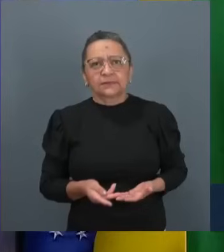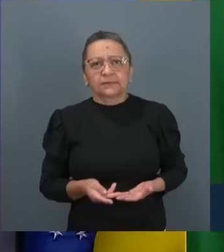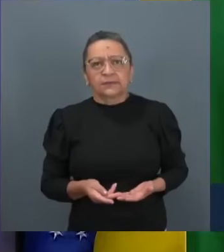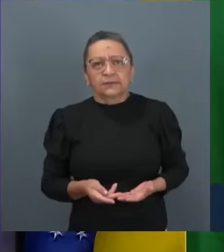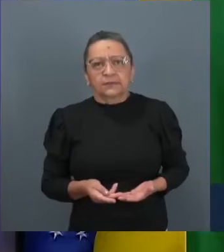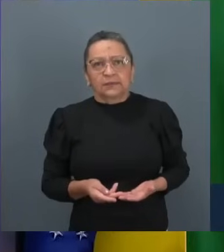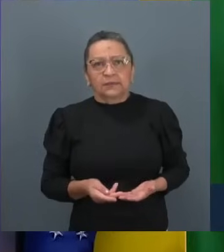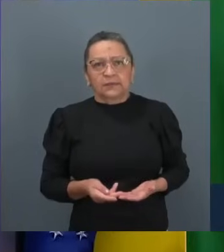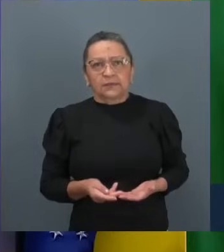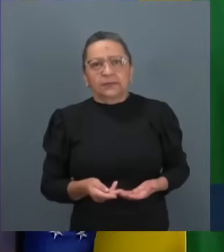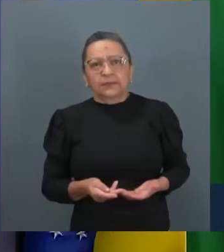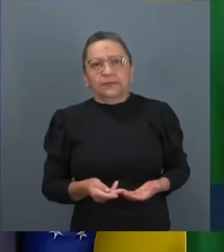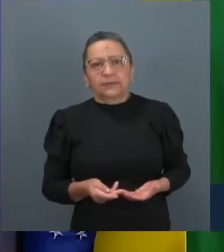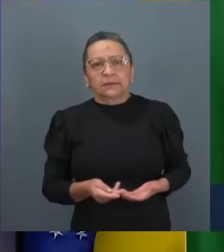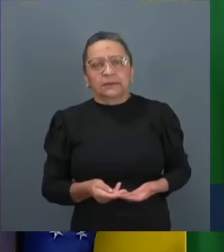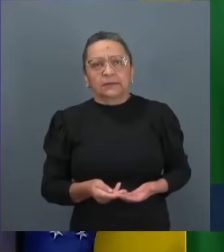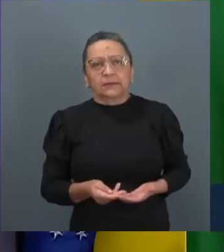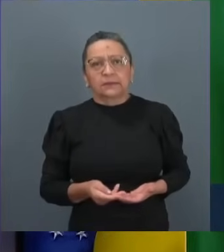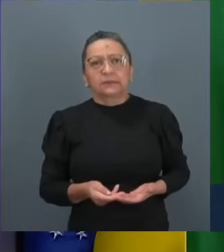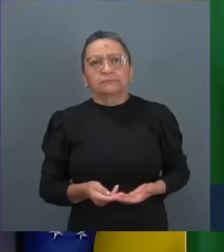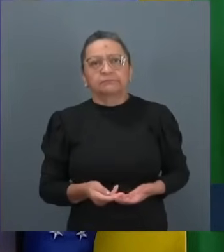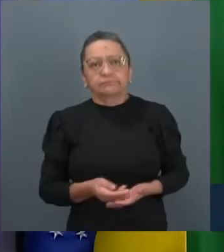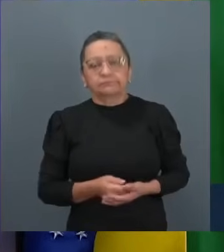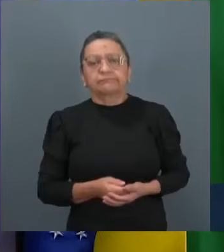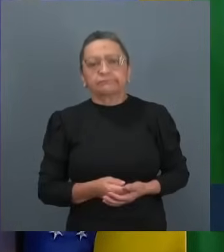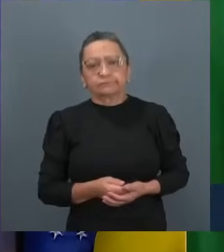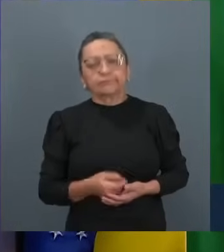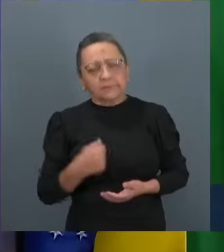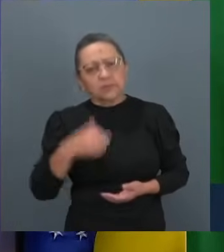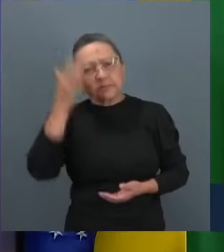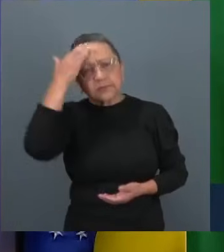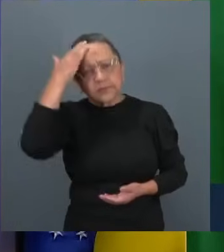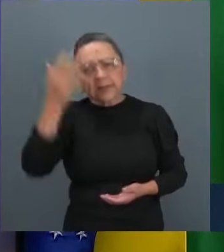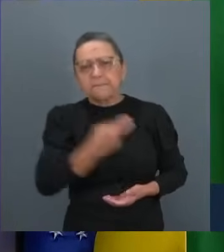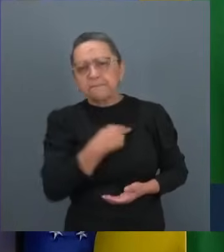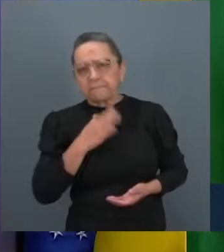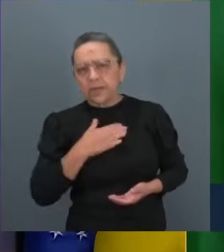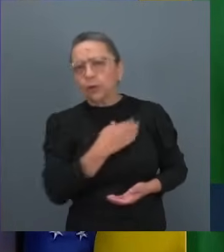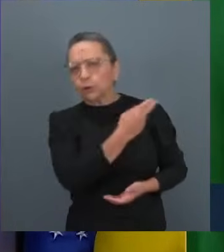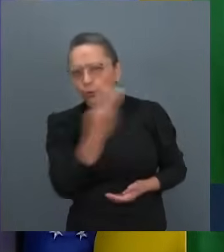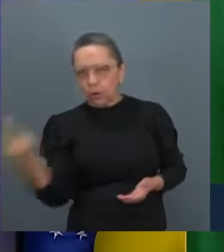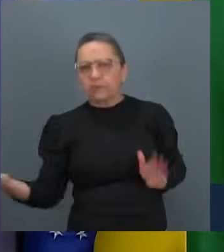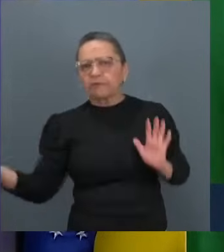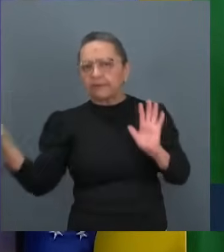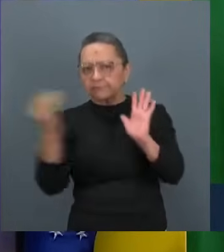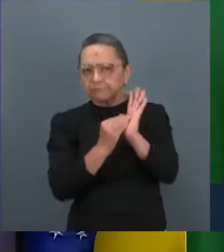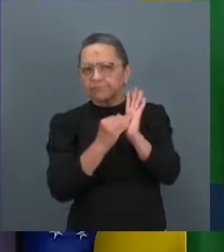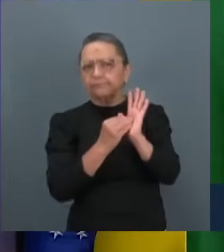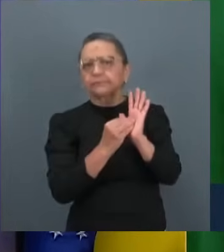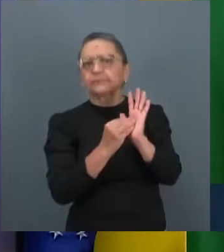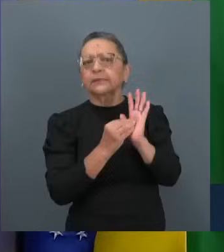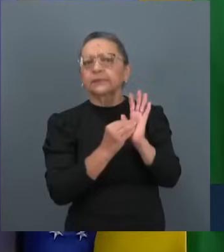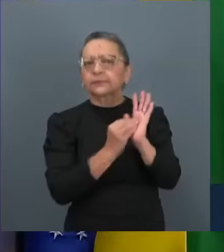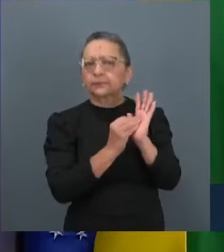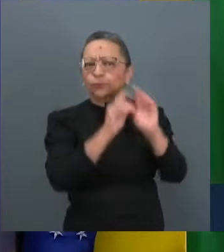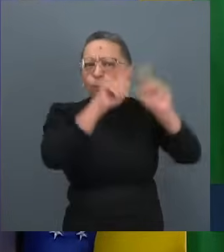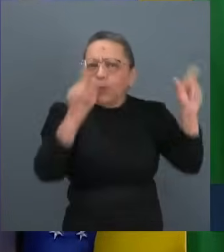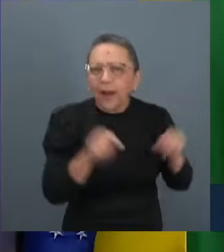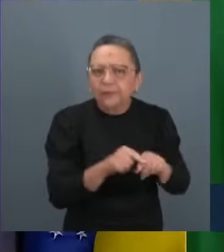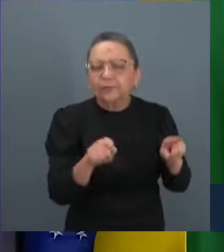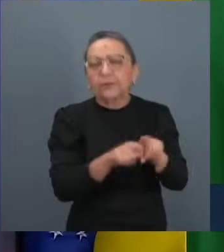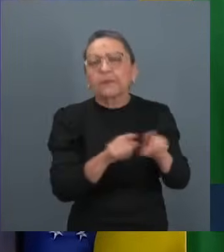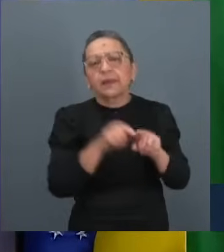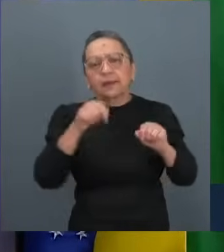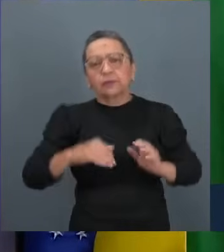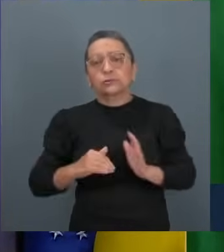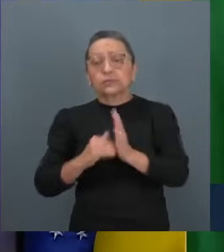que eu vou passar para a história também, aqui nesse Senado, por mais que possamos